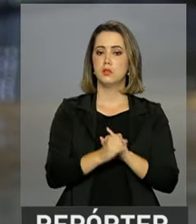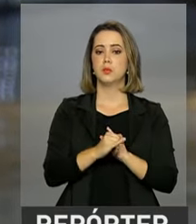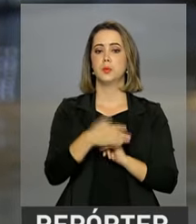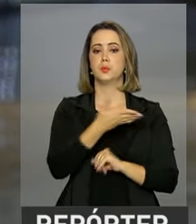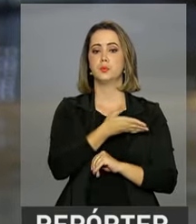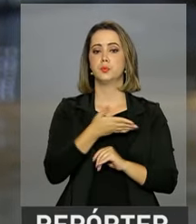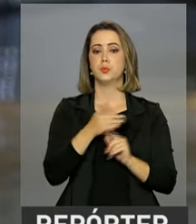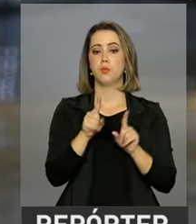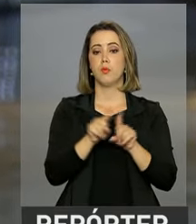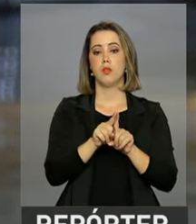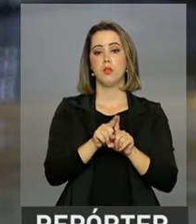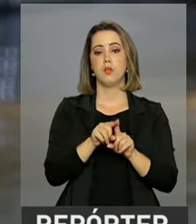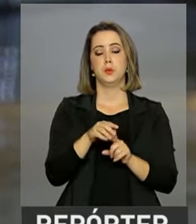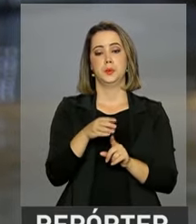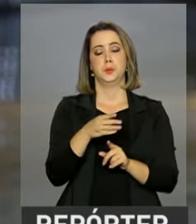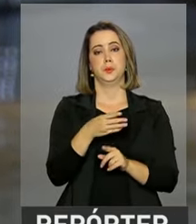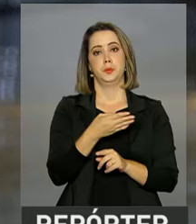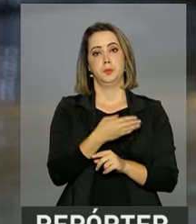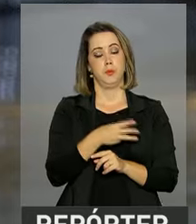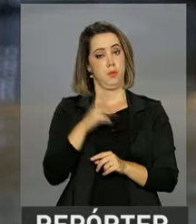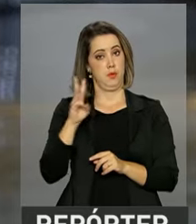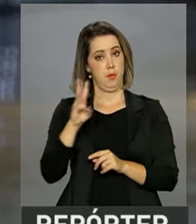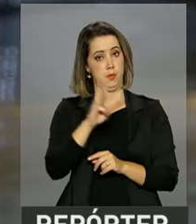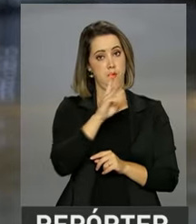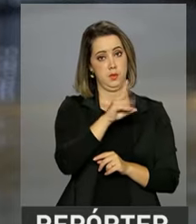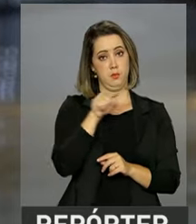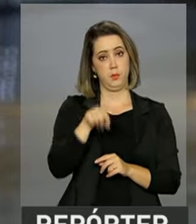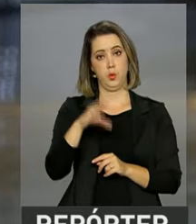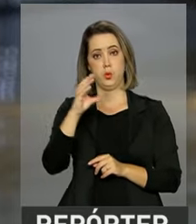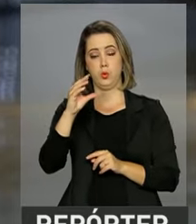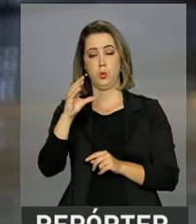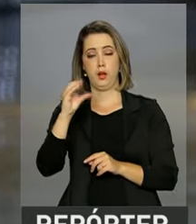Federal na internet, que é o